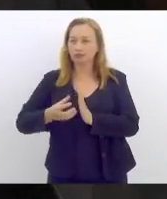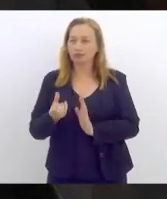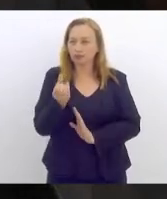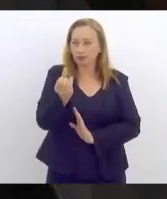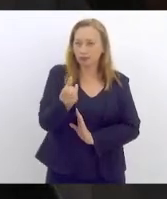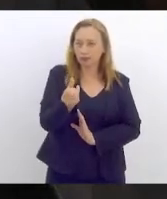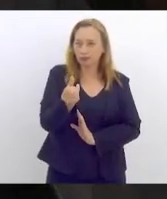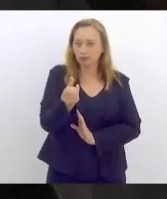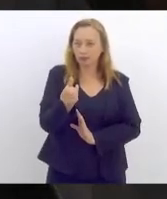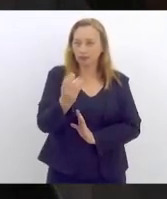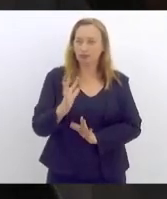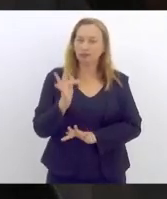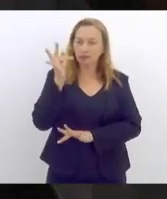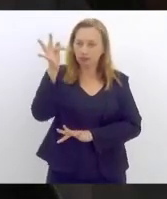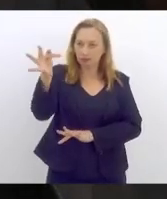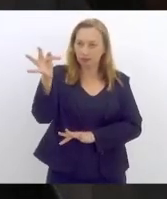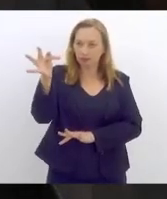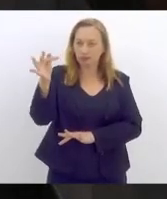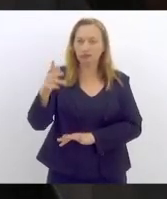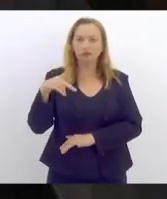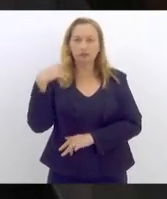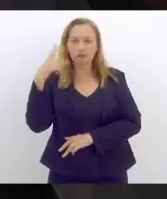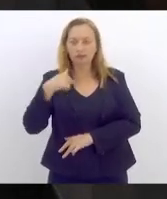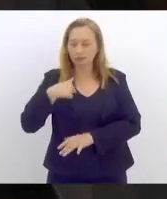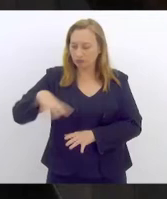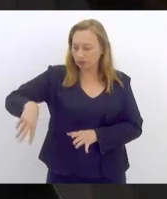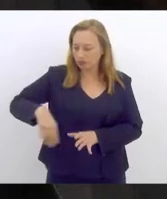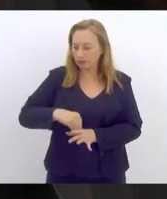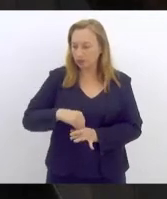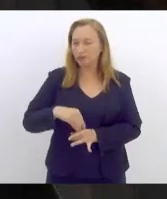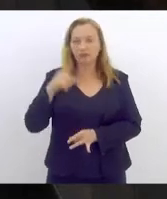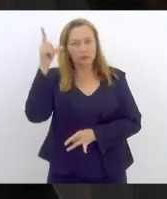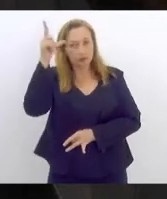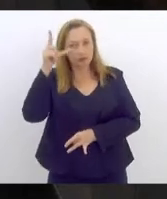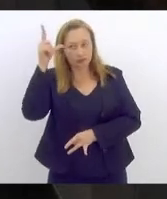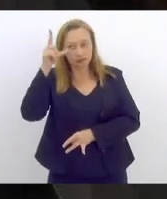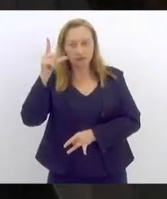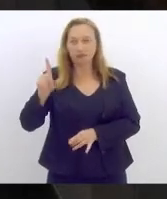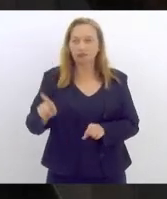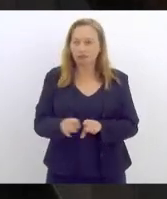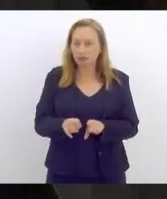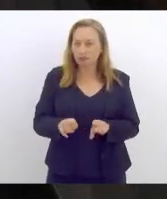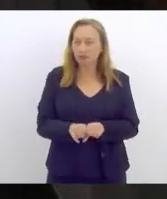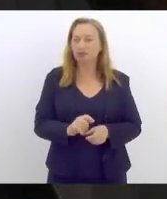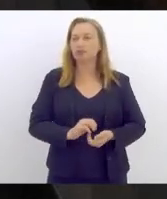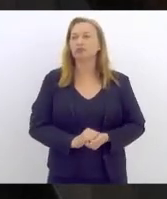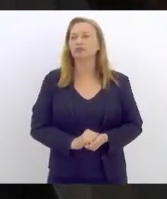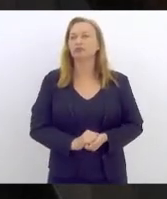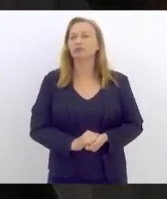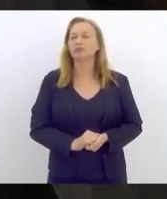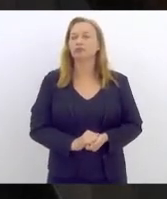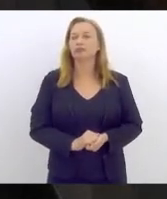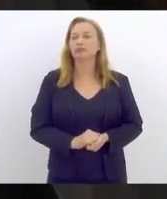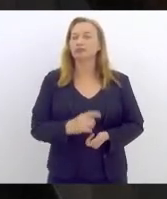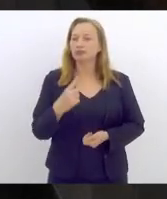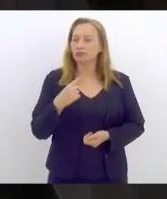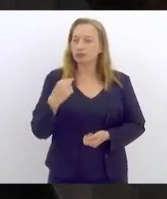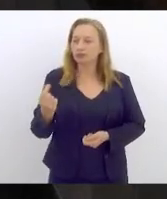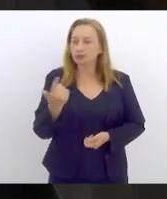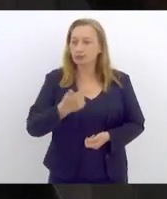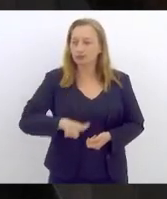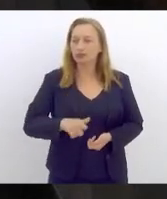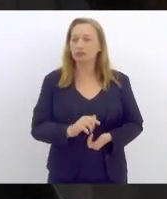seis futuros parlamentares e me incluindo incluindo a deputada de senha que fomos reeleitos